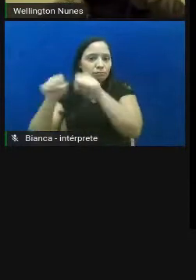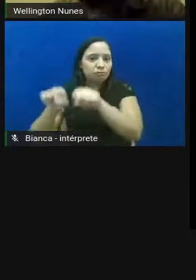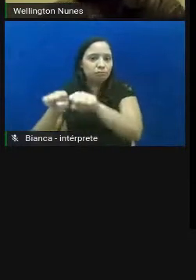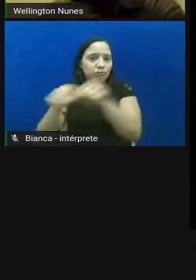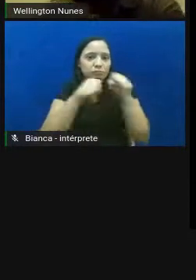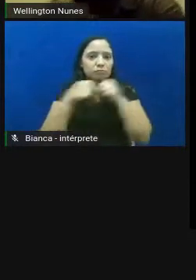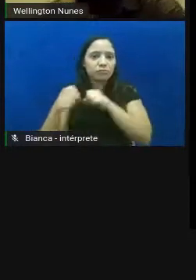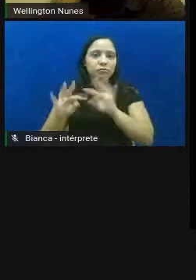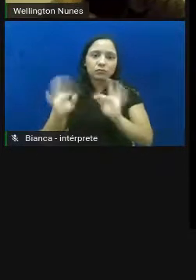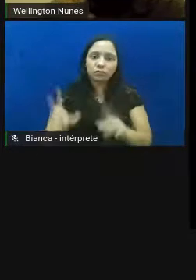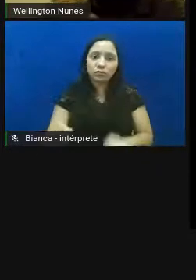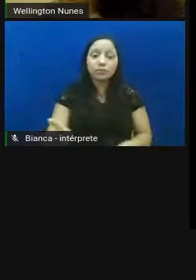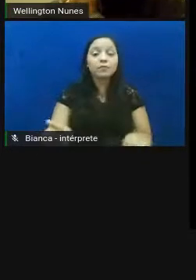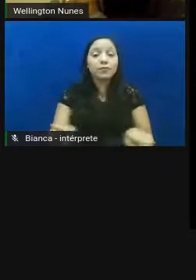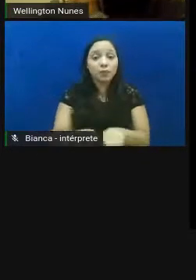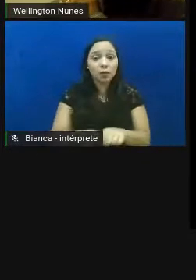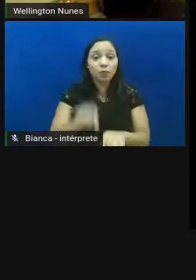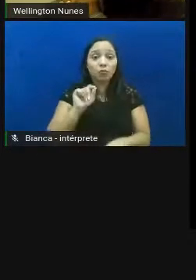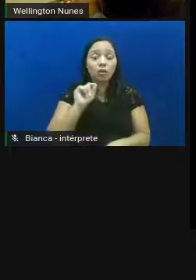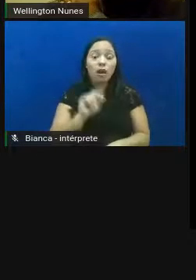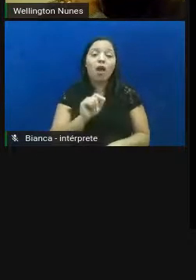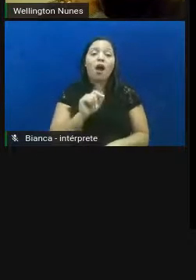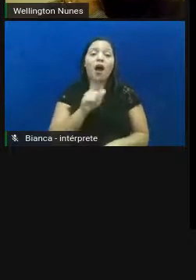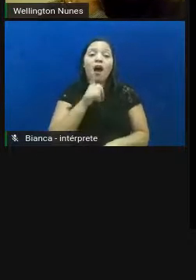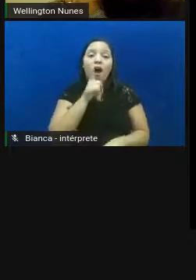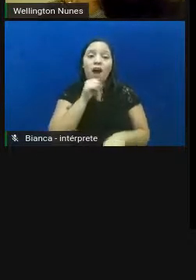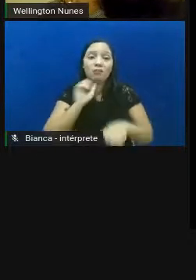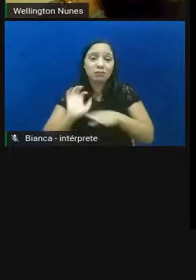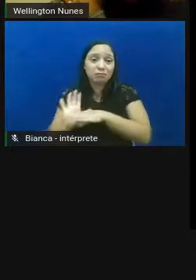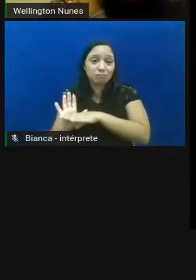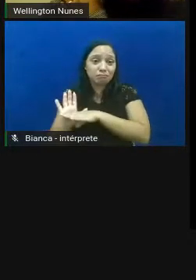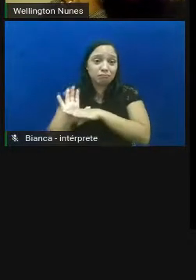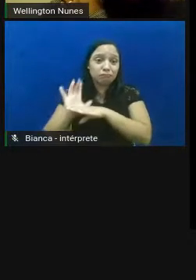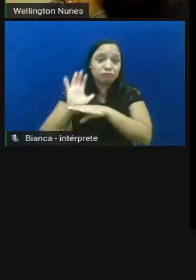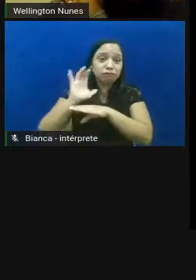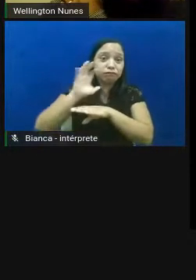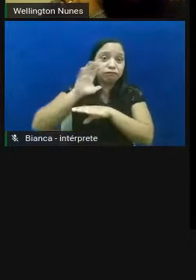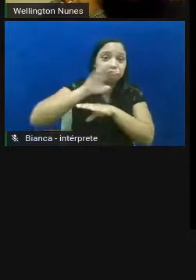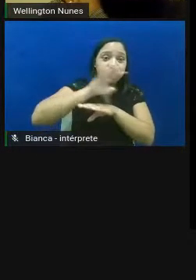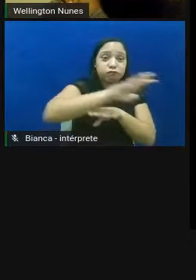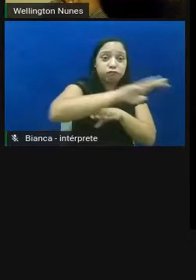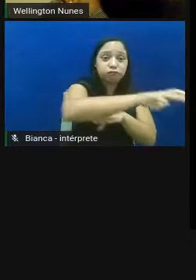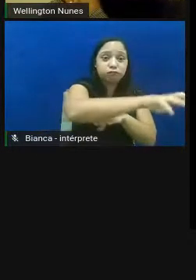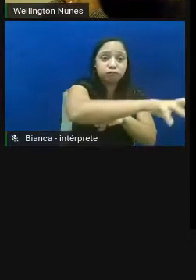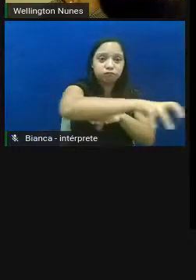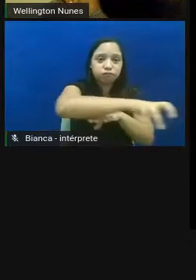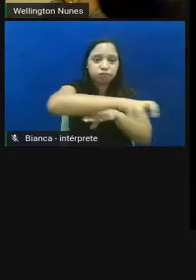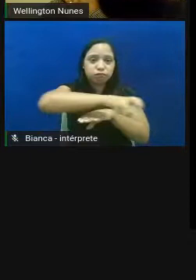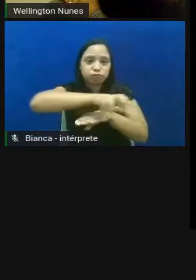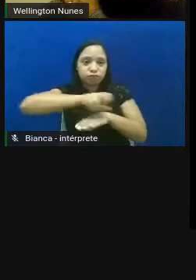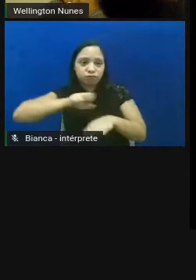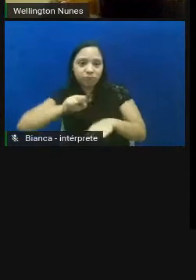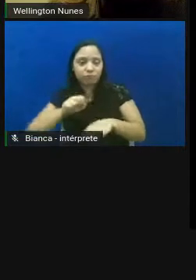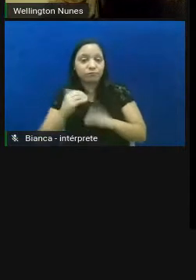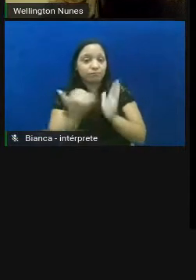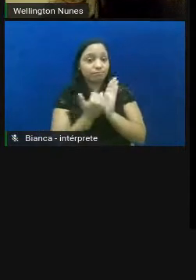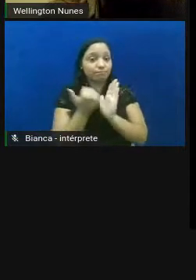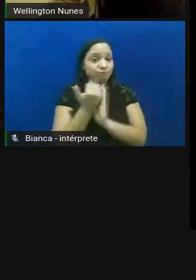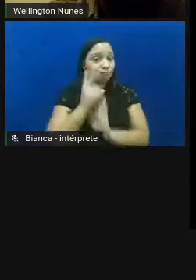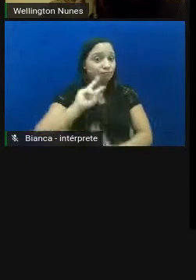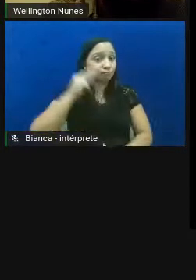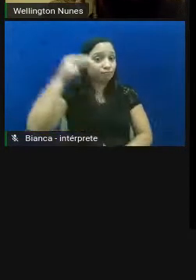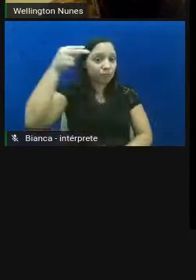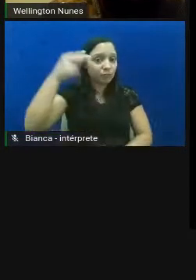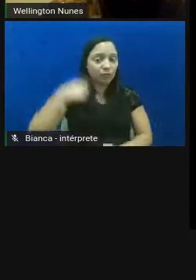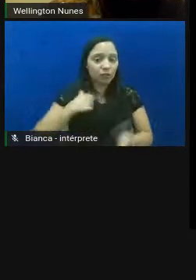Tsunami também. A tsunami aqui foi em 2004. À direita, a ilha antes, e à esquerda, após